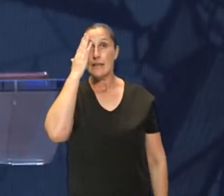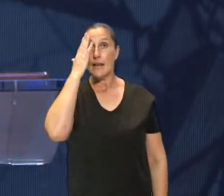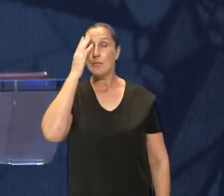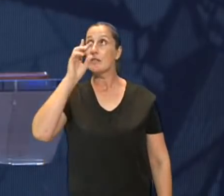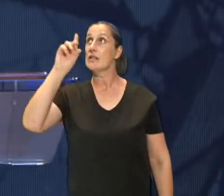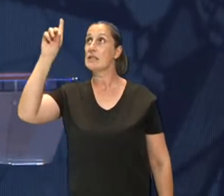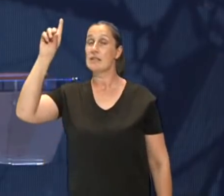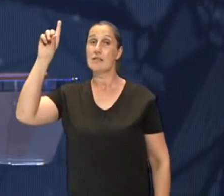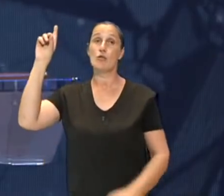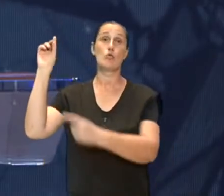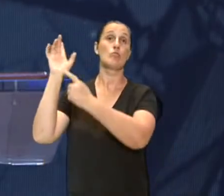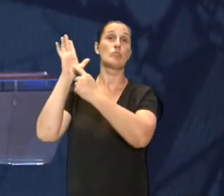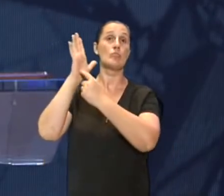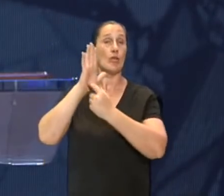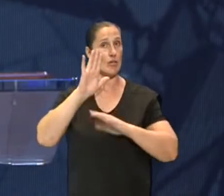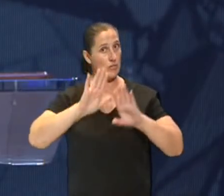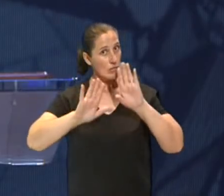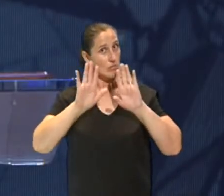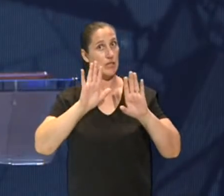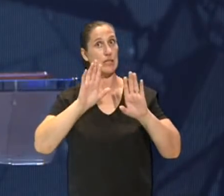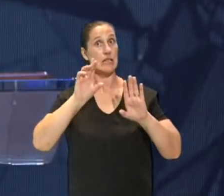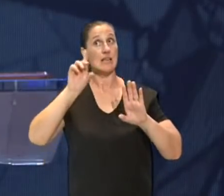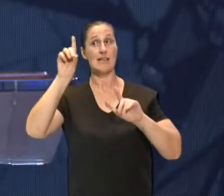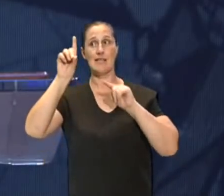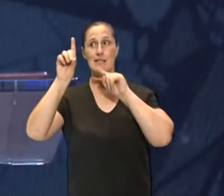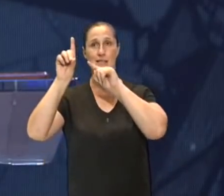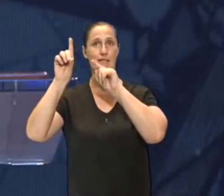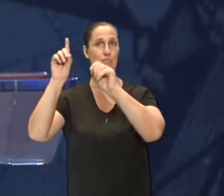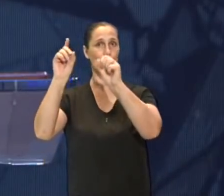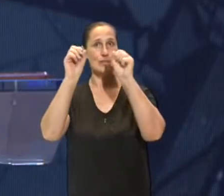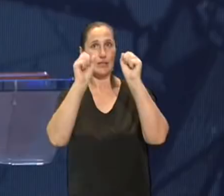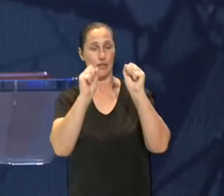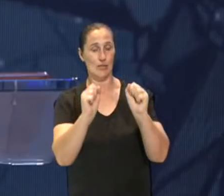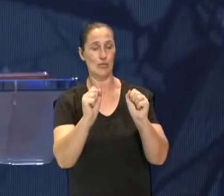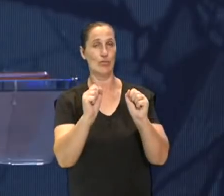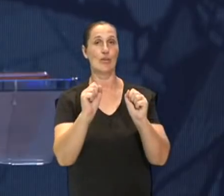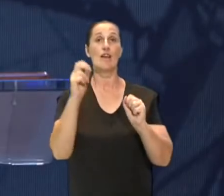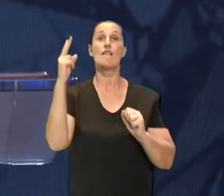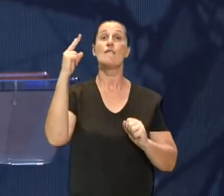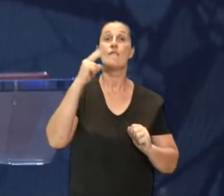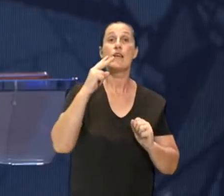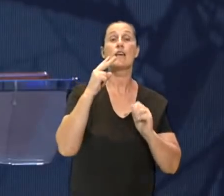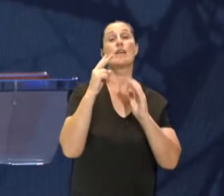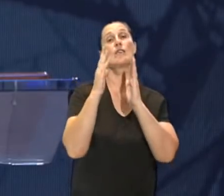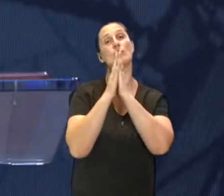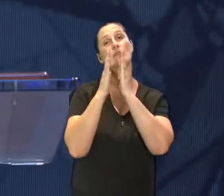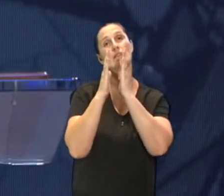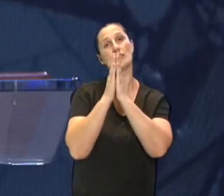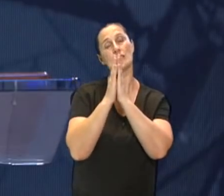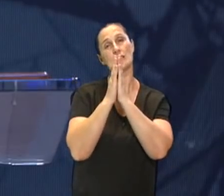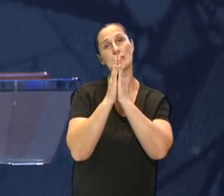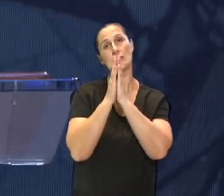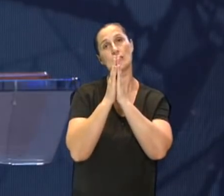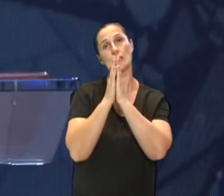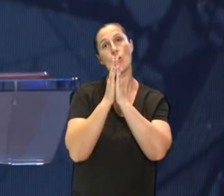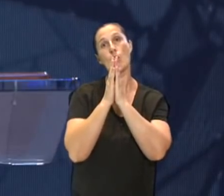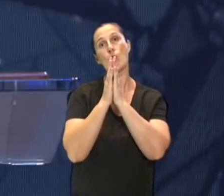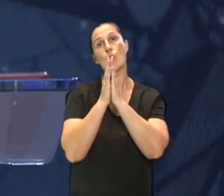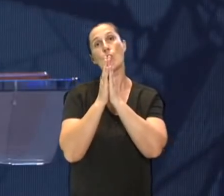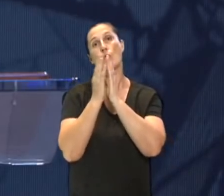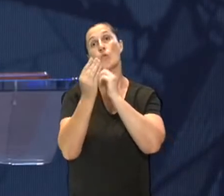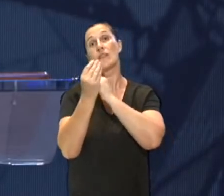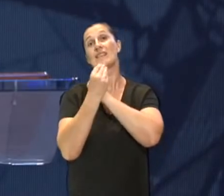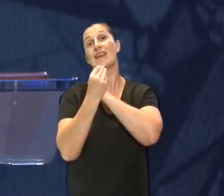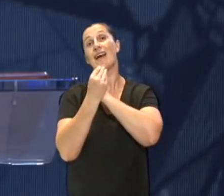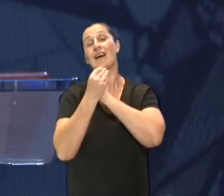dizem que o Deus Todo-Poderoso, que ouve a nossa oração, trata o nosso